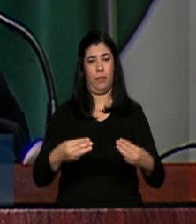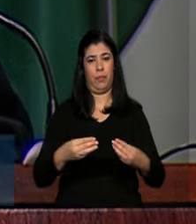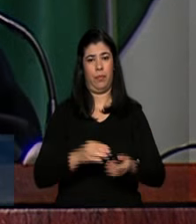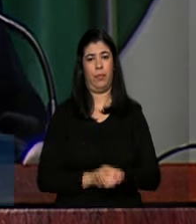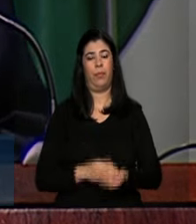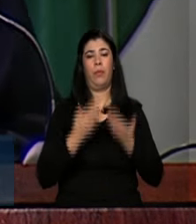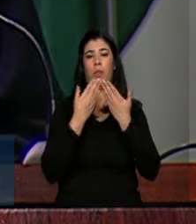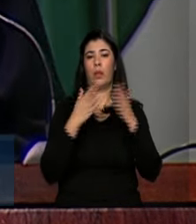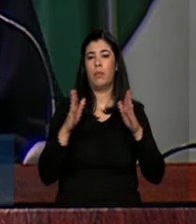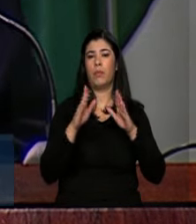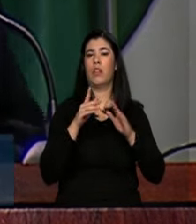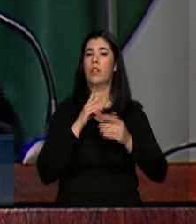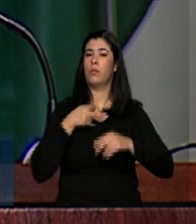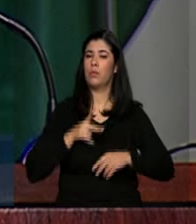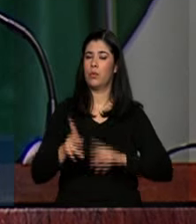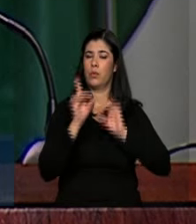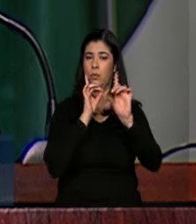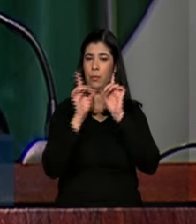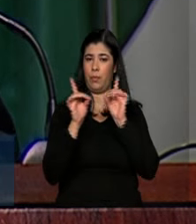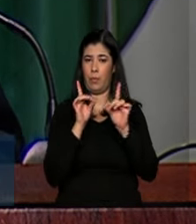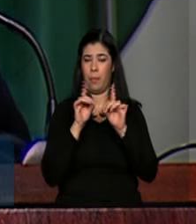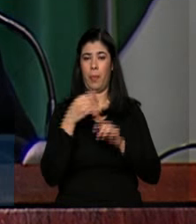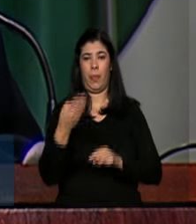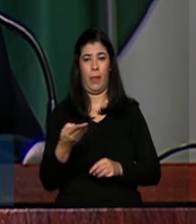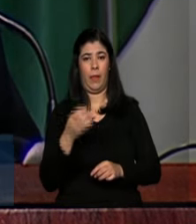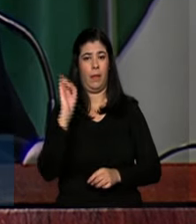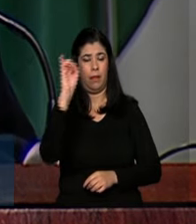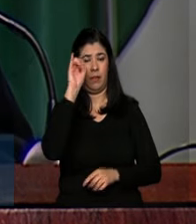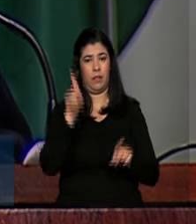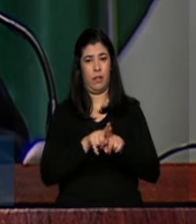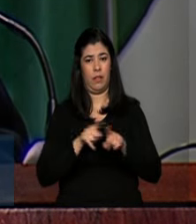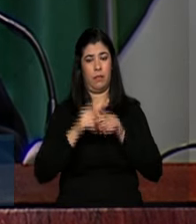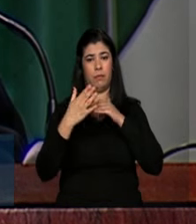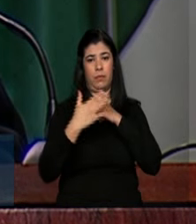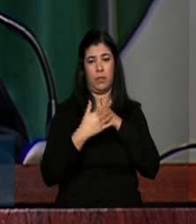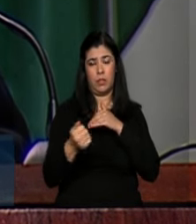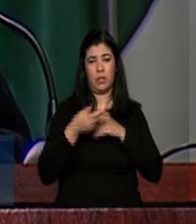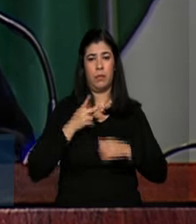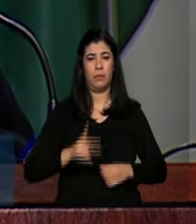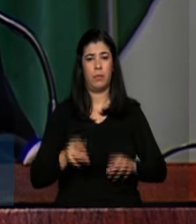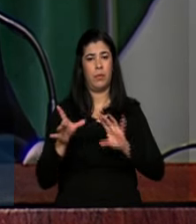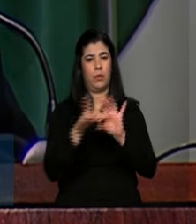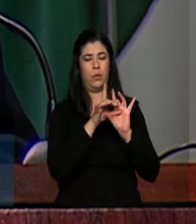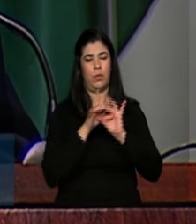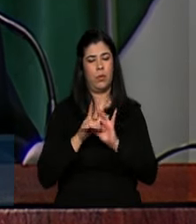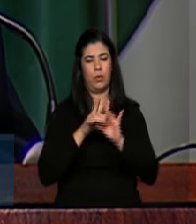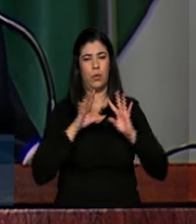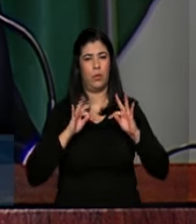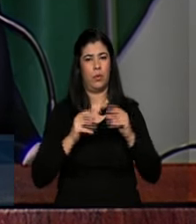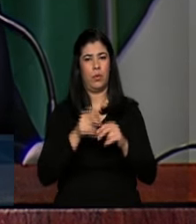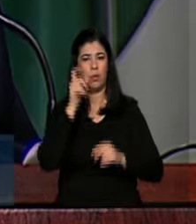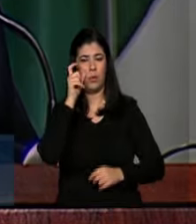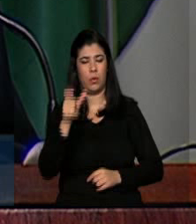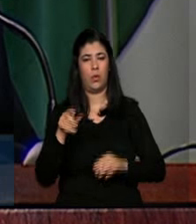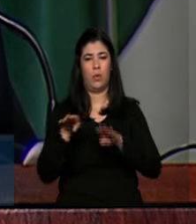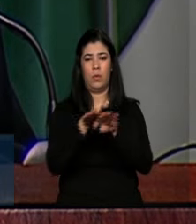A abertura ao diálogo é também uma exortação a que permaneçamos unidos em torno do interesse